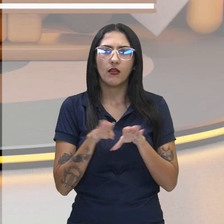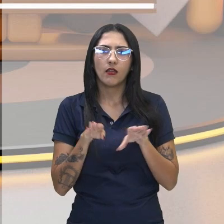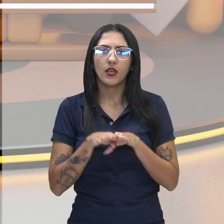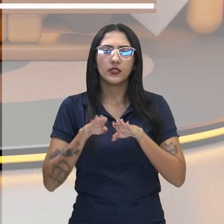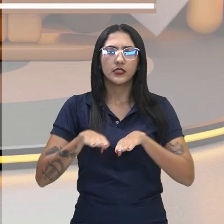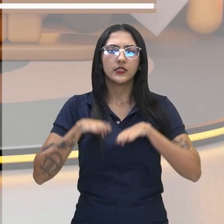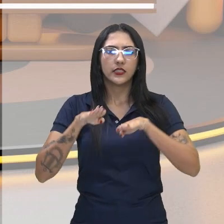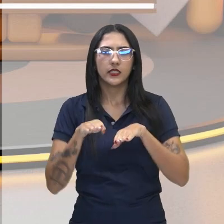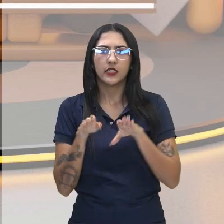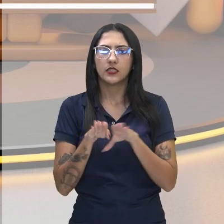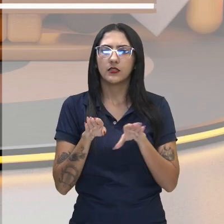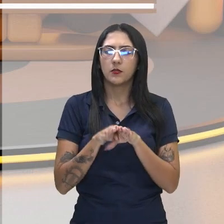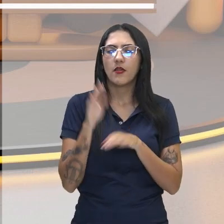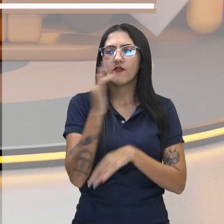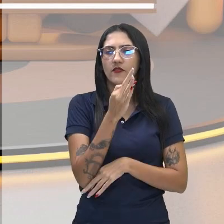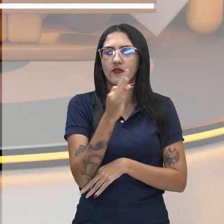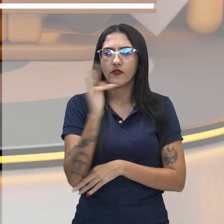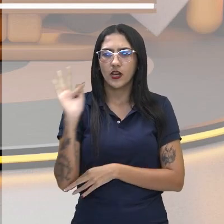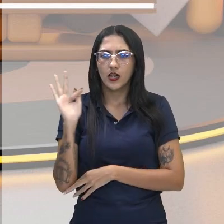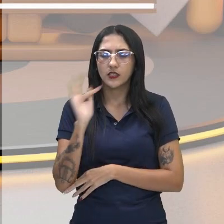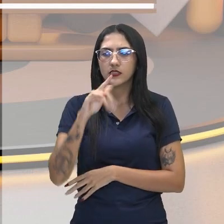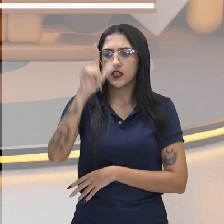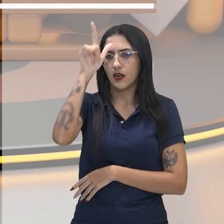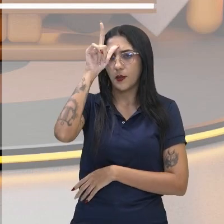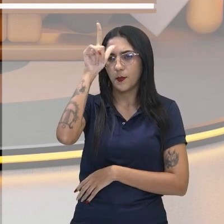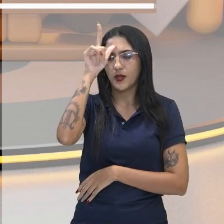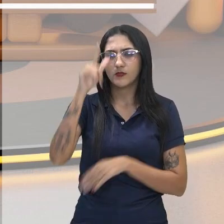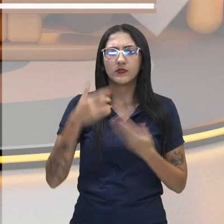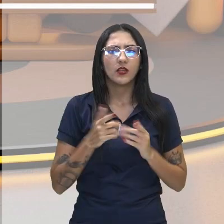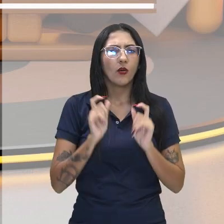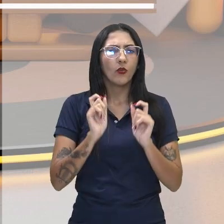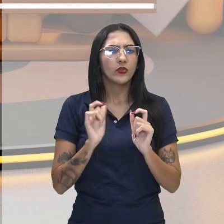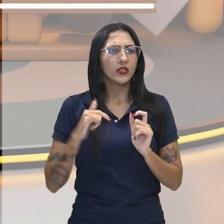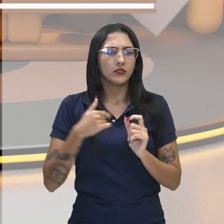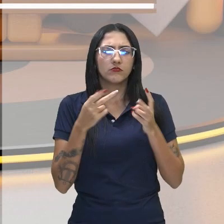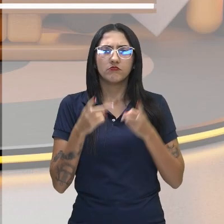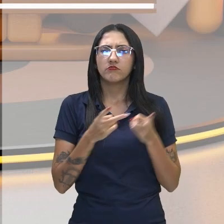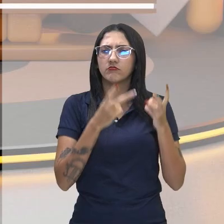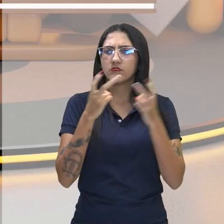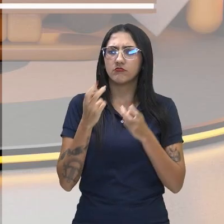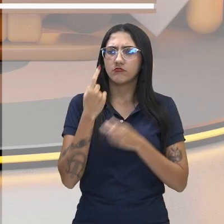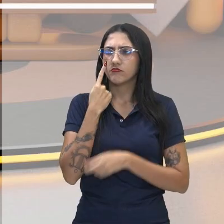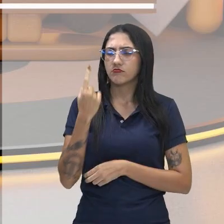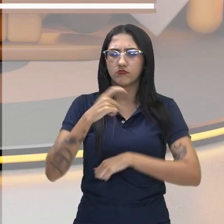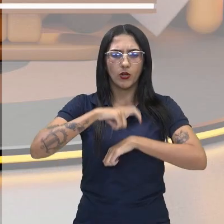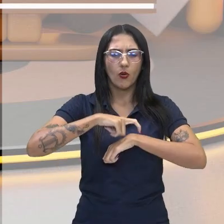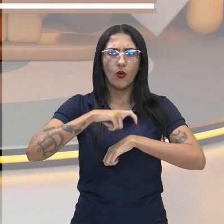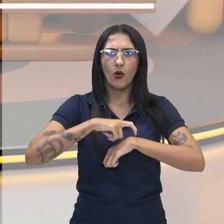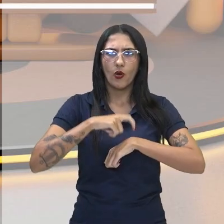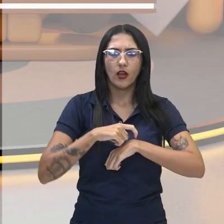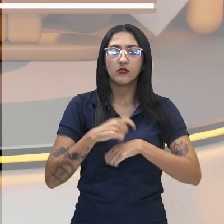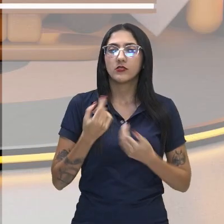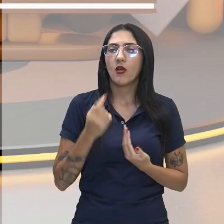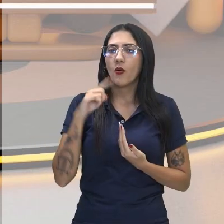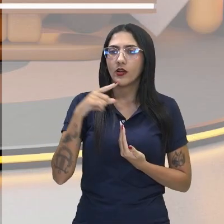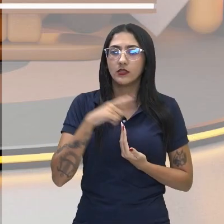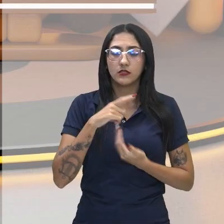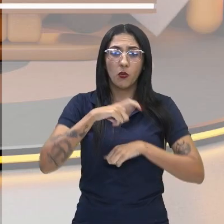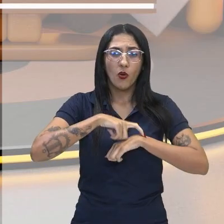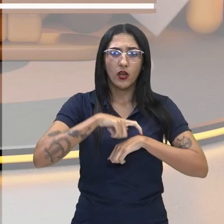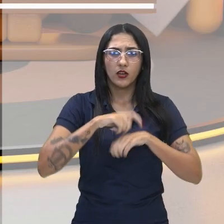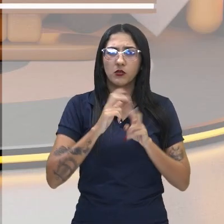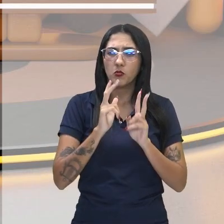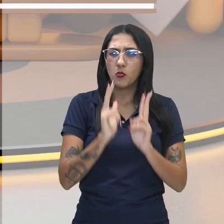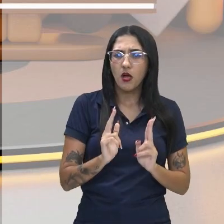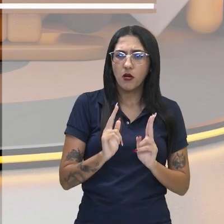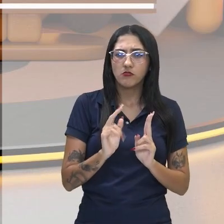Paris, Berlim. Então, a gente vai observar o que nesses relógios? Eles possuem o mesmo horário ou não?